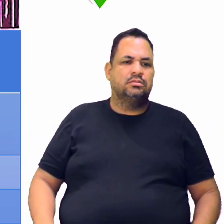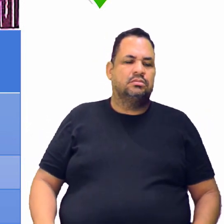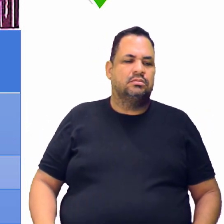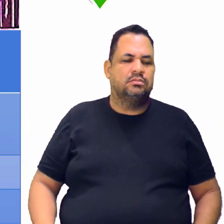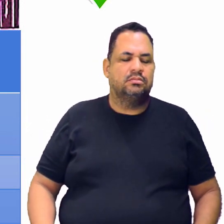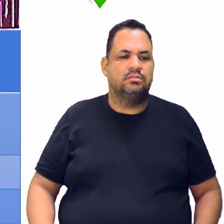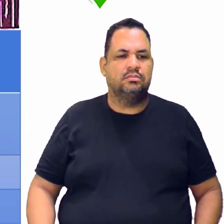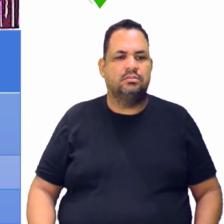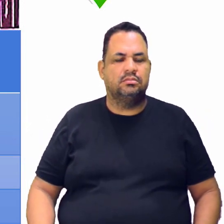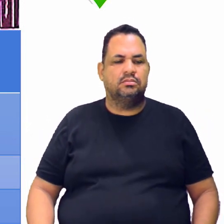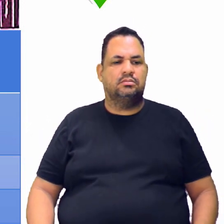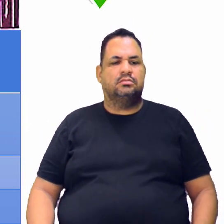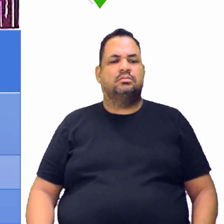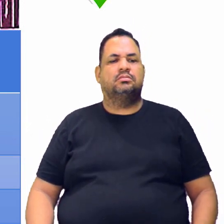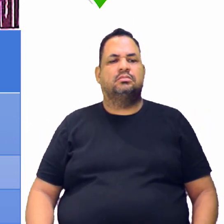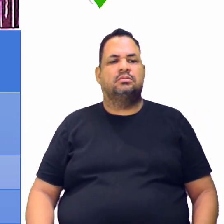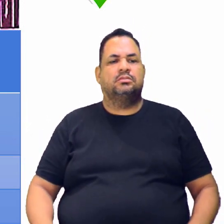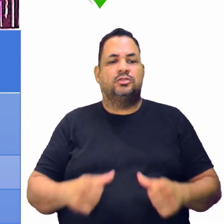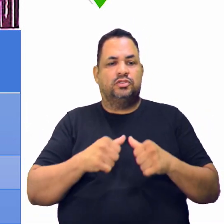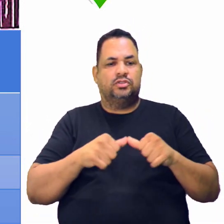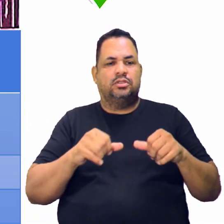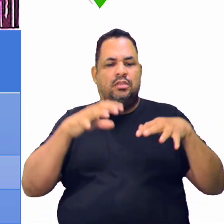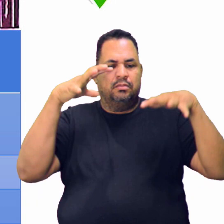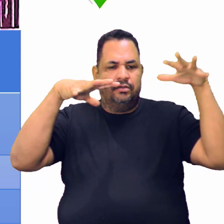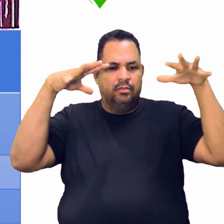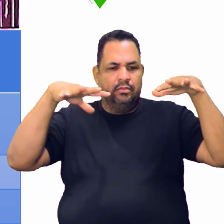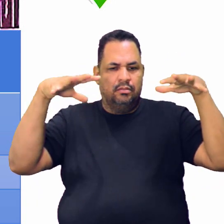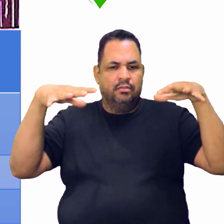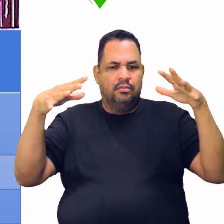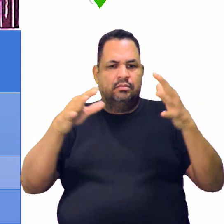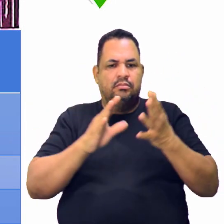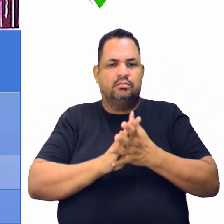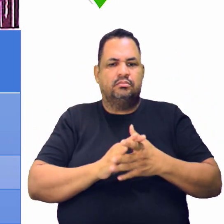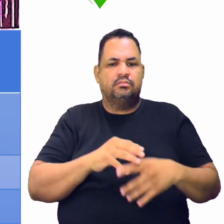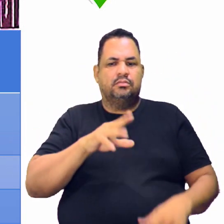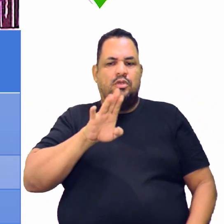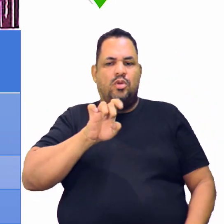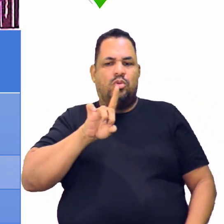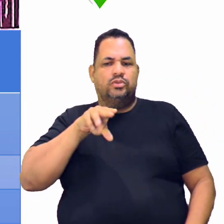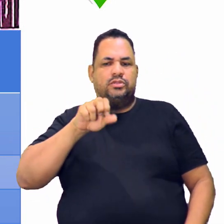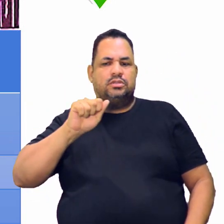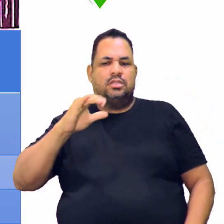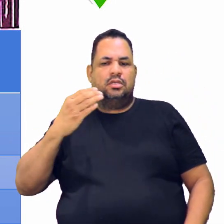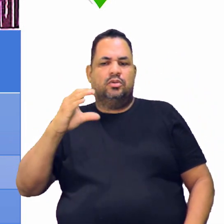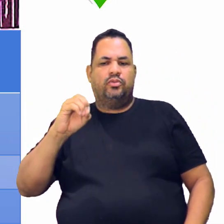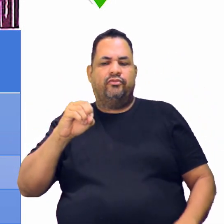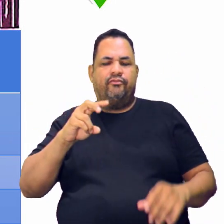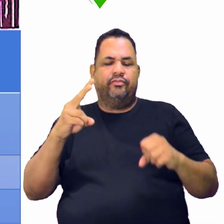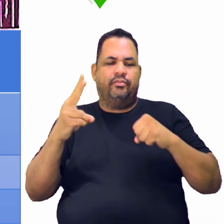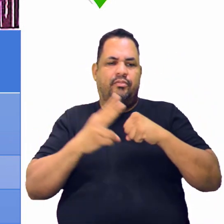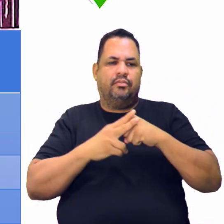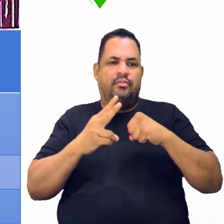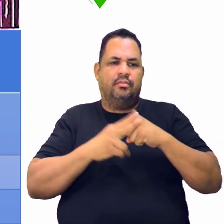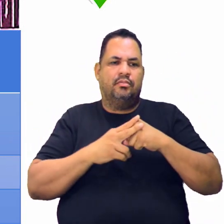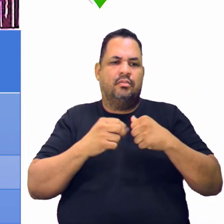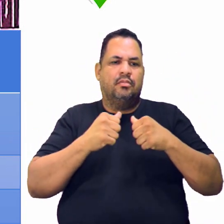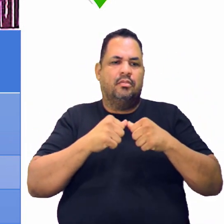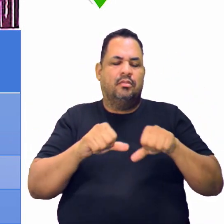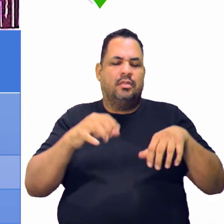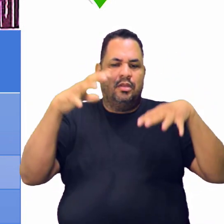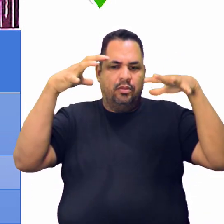né? Então, está chovendo é uma locução verbal. Esse está chovendo